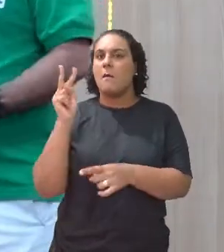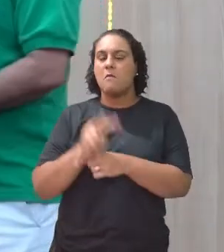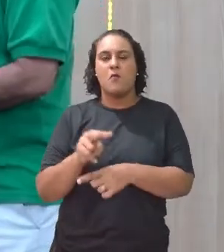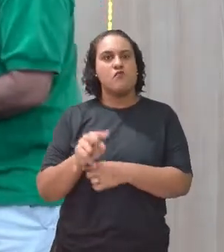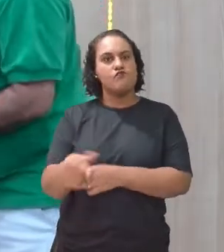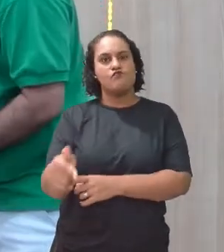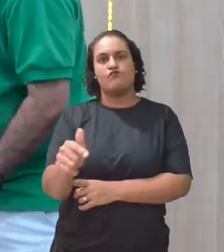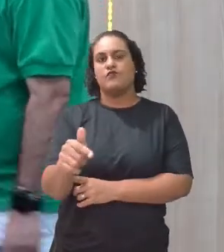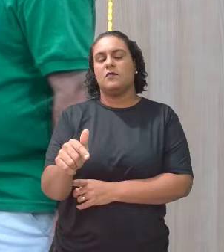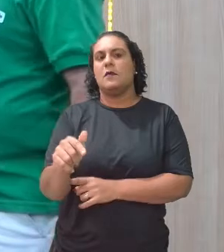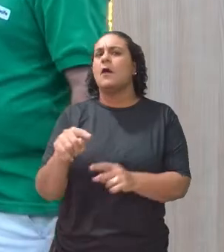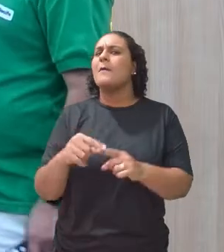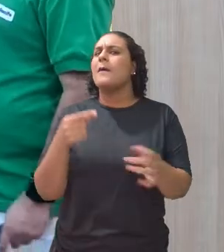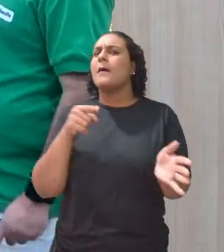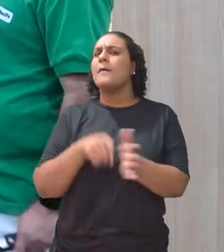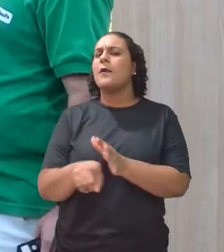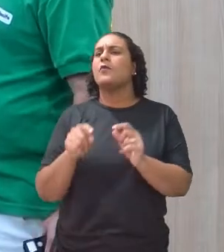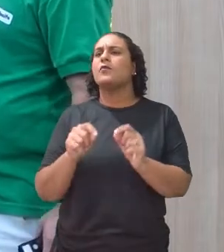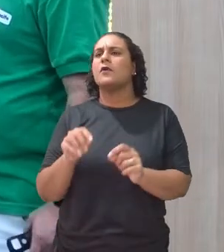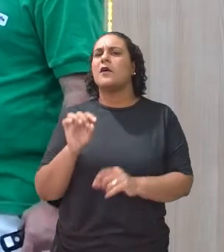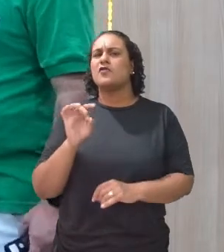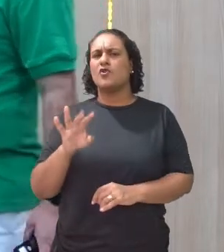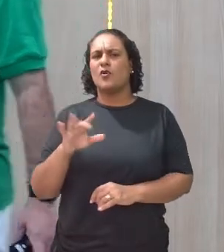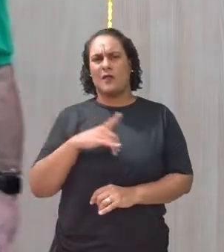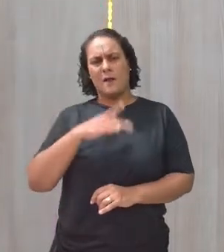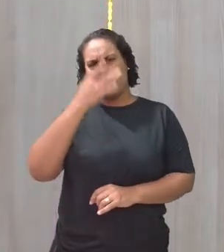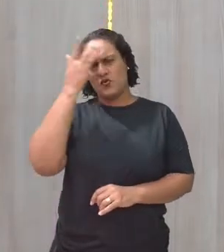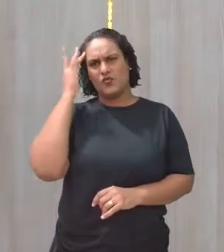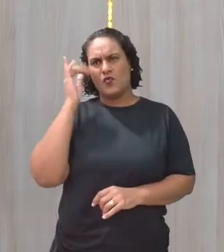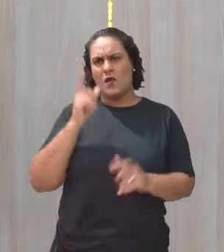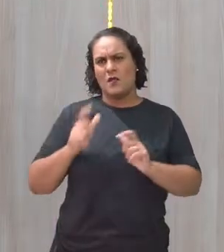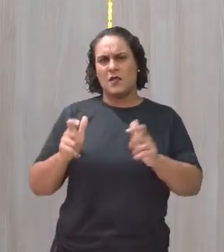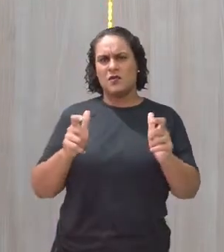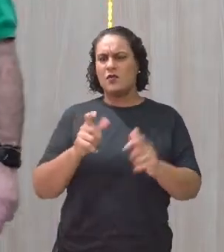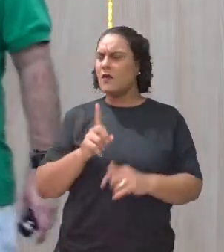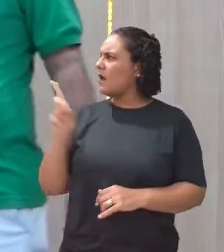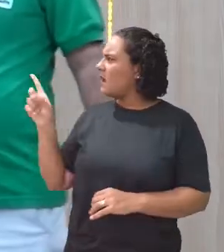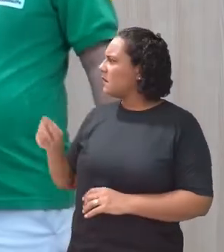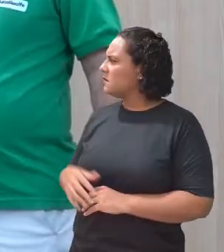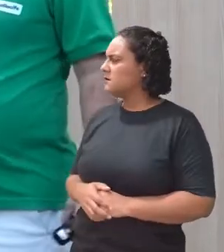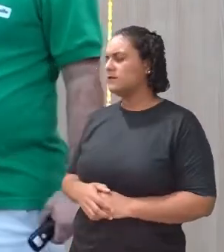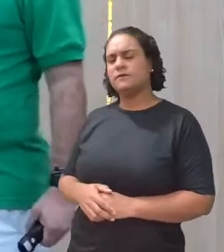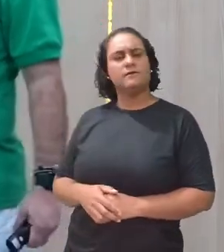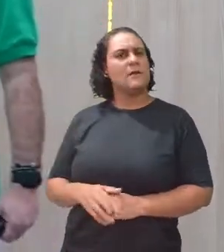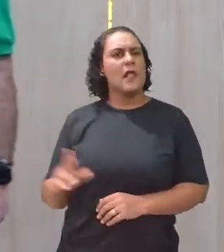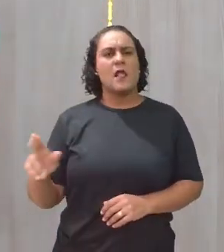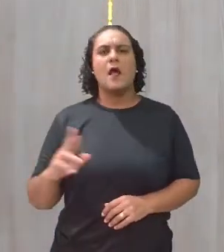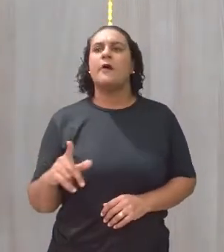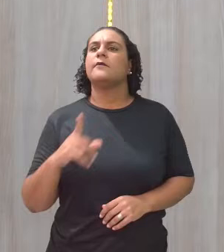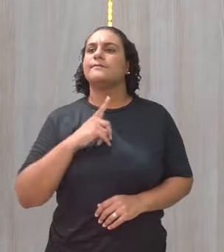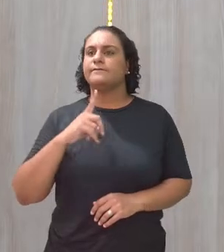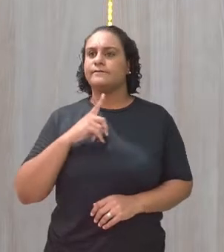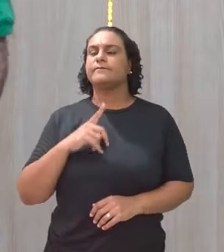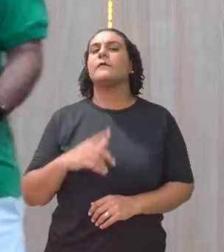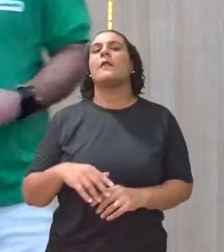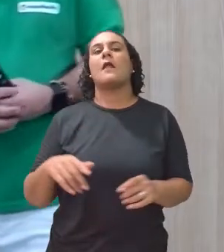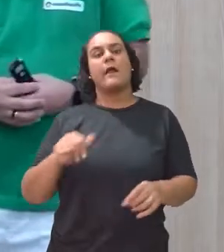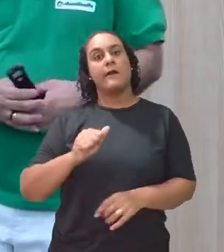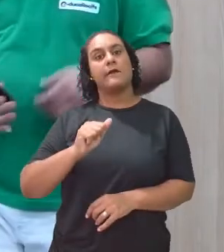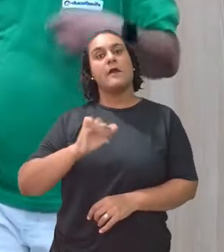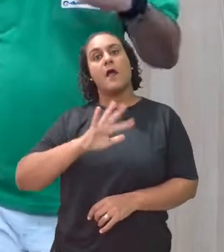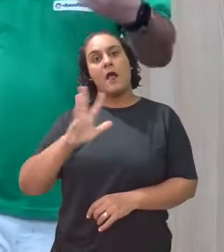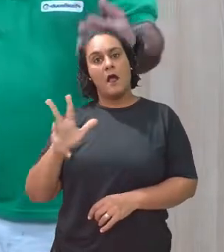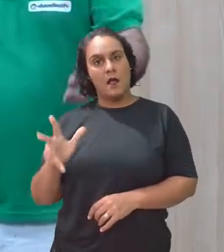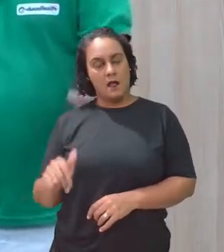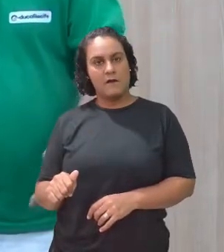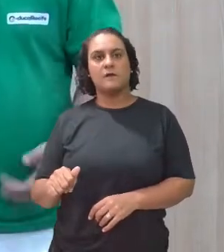desprotegidas. Mas a pergunta é, só existia gente nesse território? Não, existiam civilizações na África, por exemplo, que